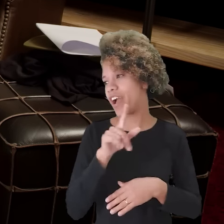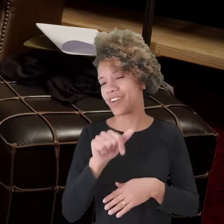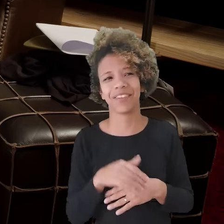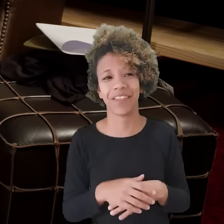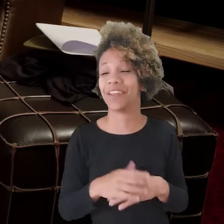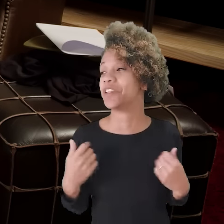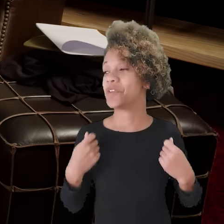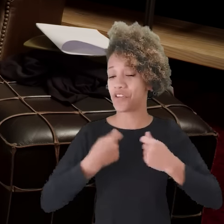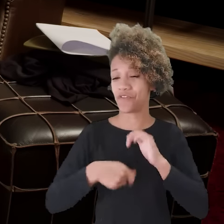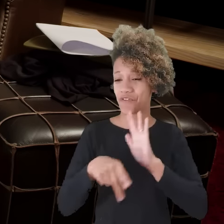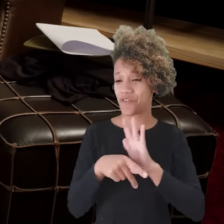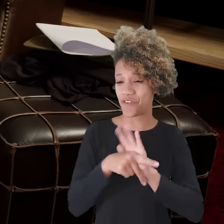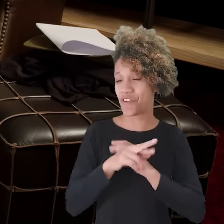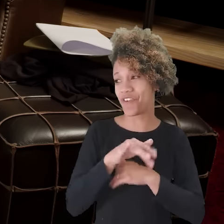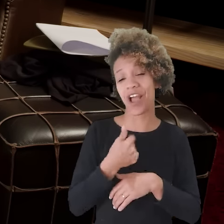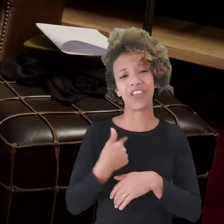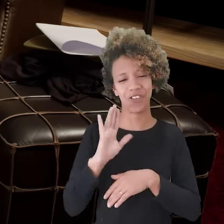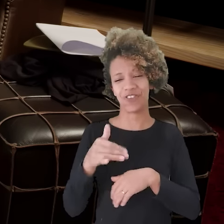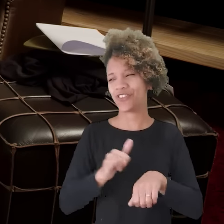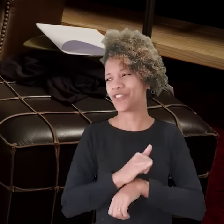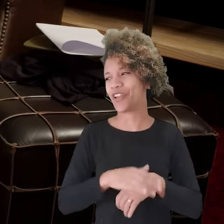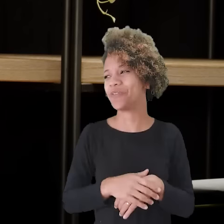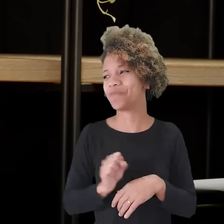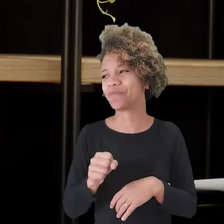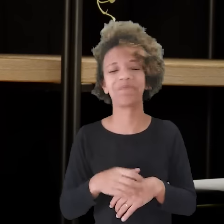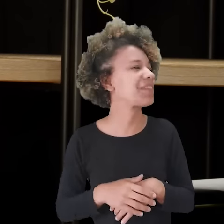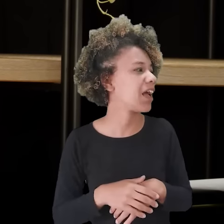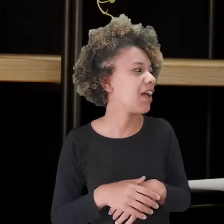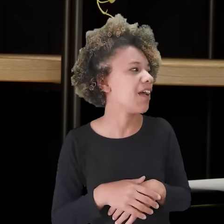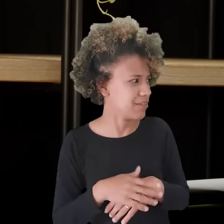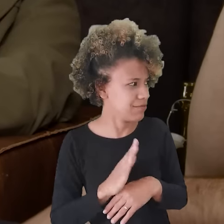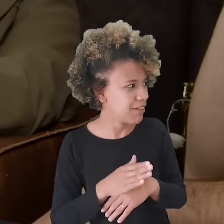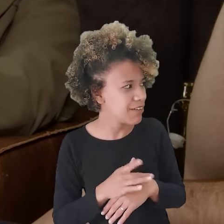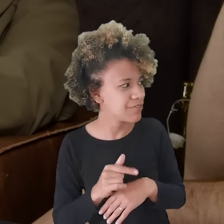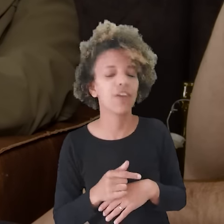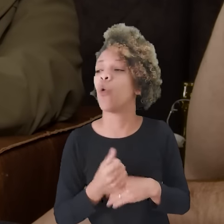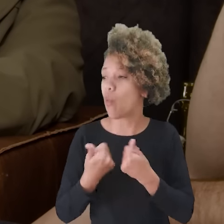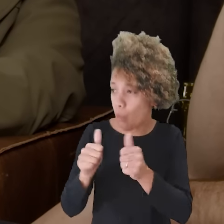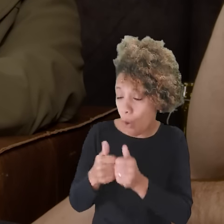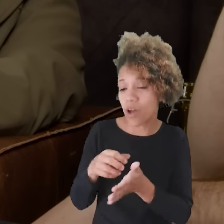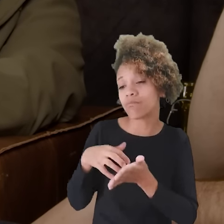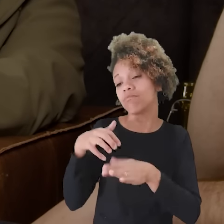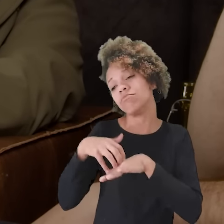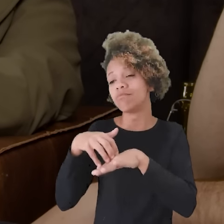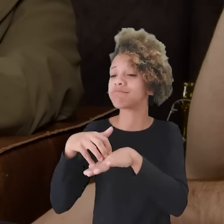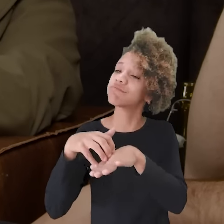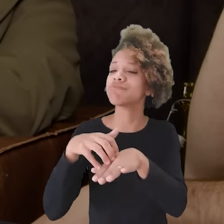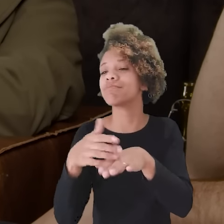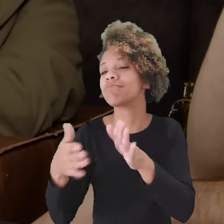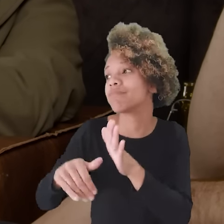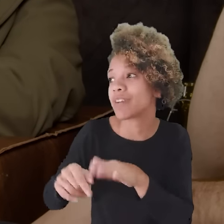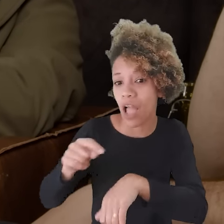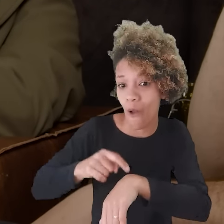farda tá tudo uniforme do colégio e eu já fui hehe não tô era a gente sabe pegava o ônibus vai todo mundo